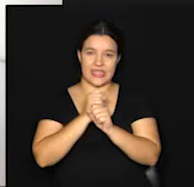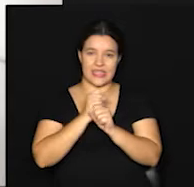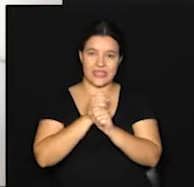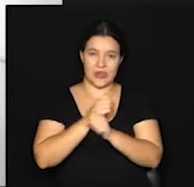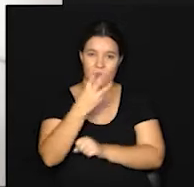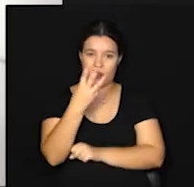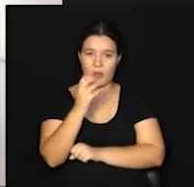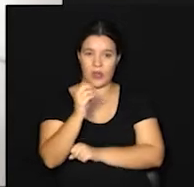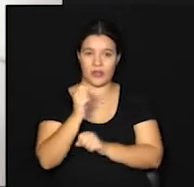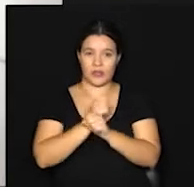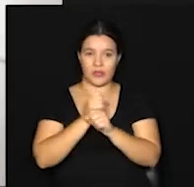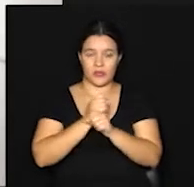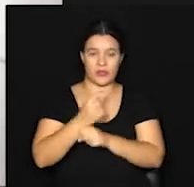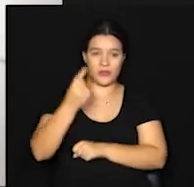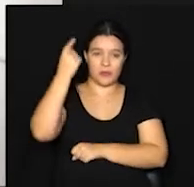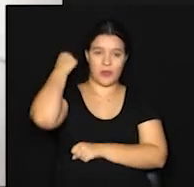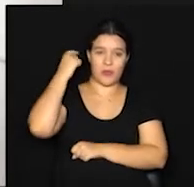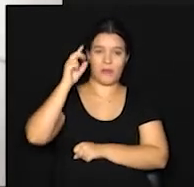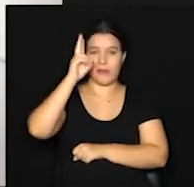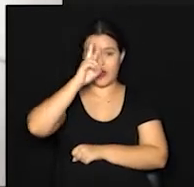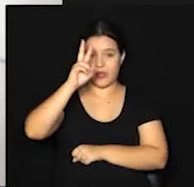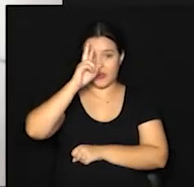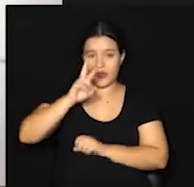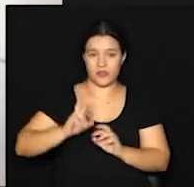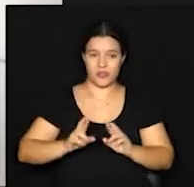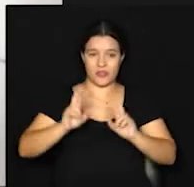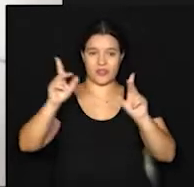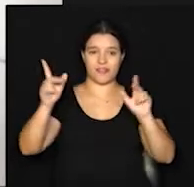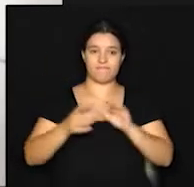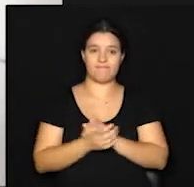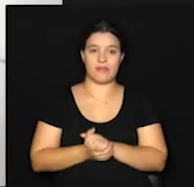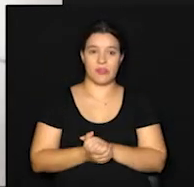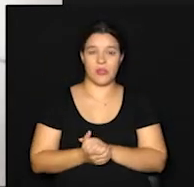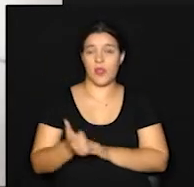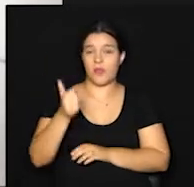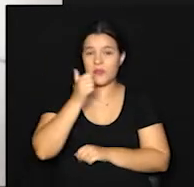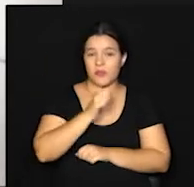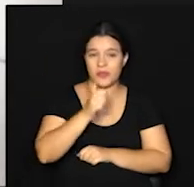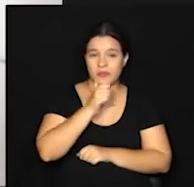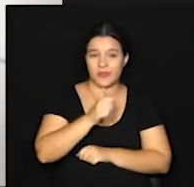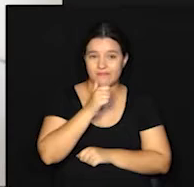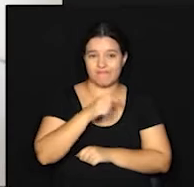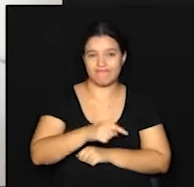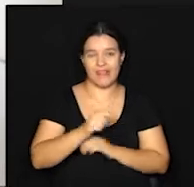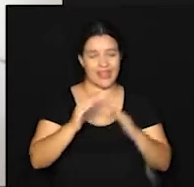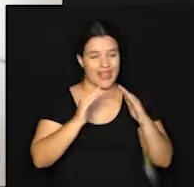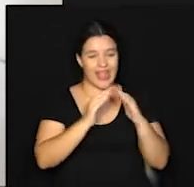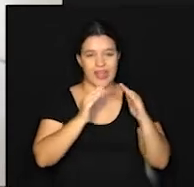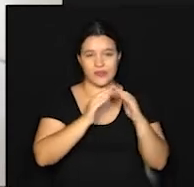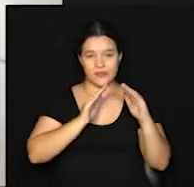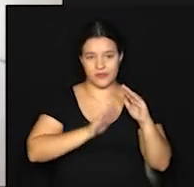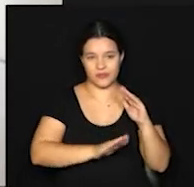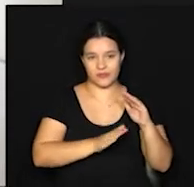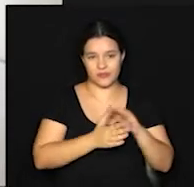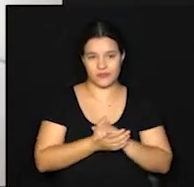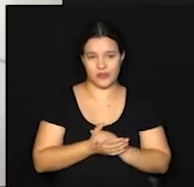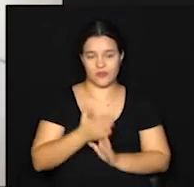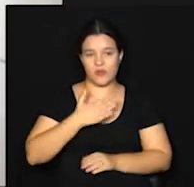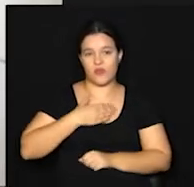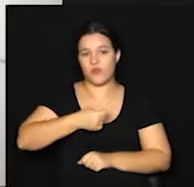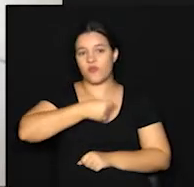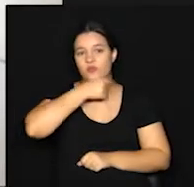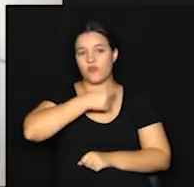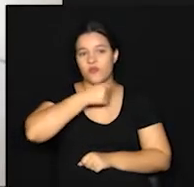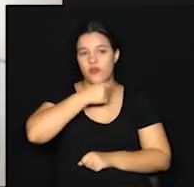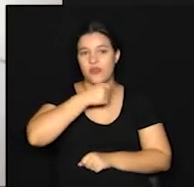40 anos atrás. Era uma história totalmente diferente, onde as mulheres, a minha mãe era dona de casa e meu avô, por exemplo, não aceitava